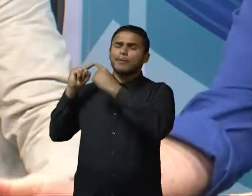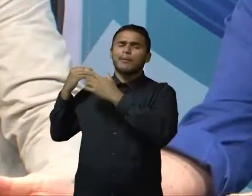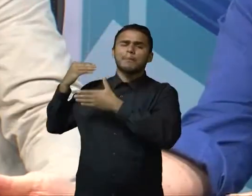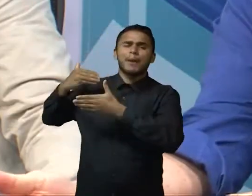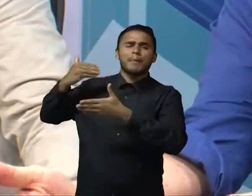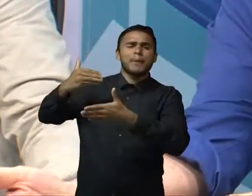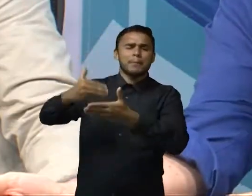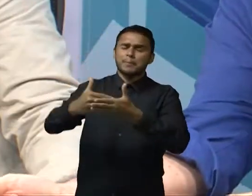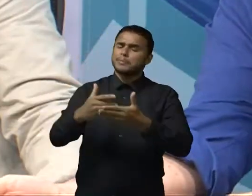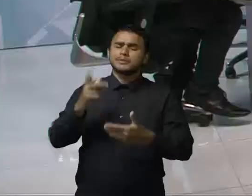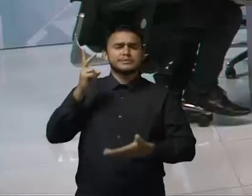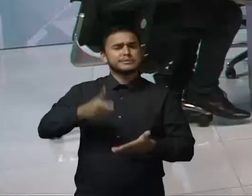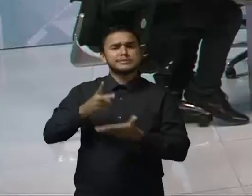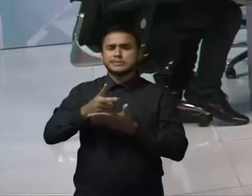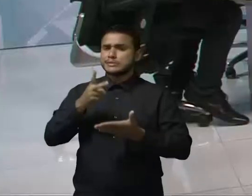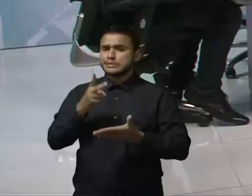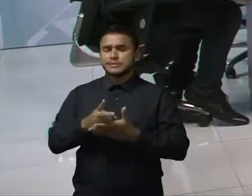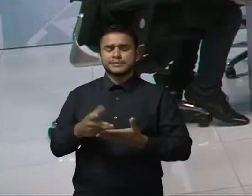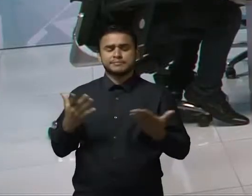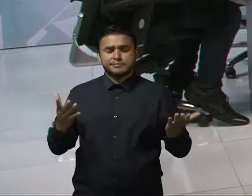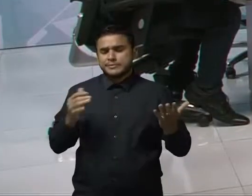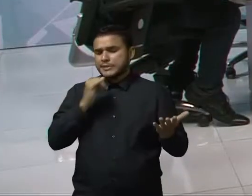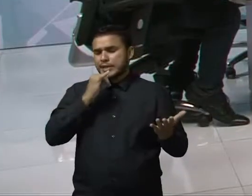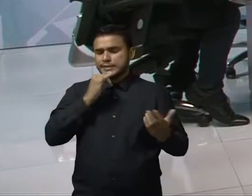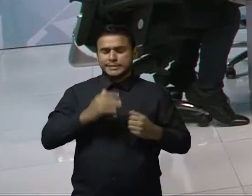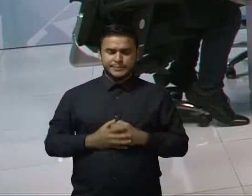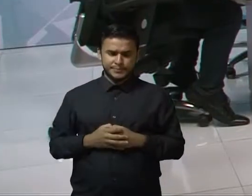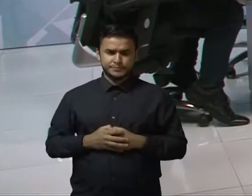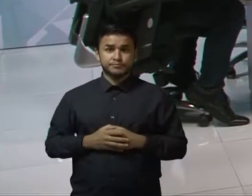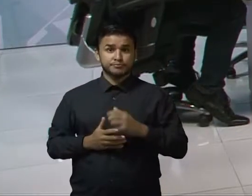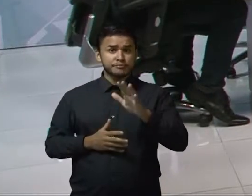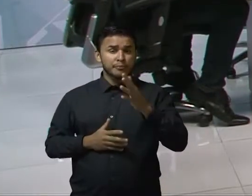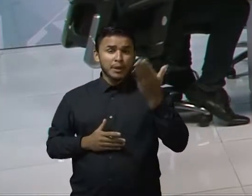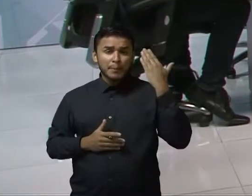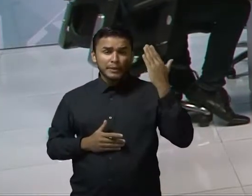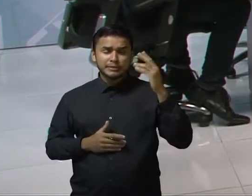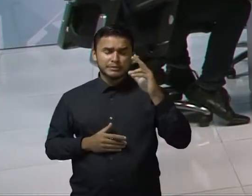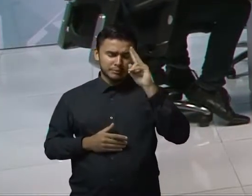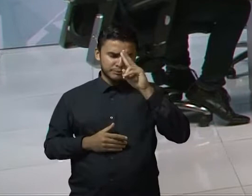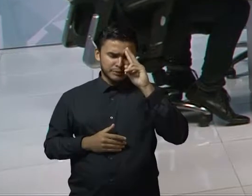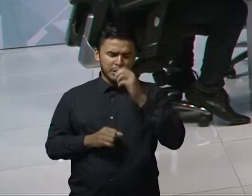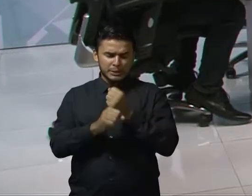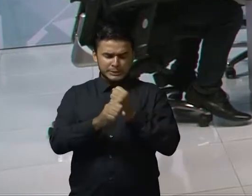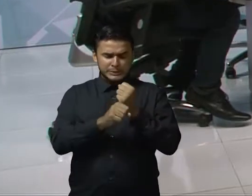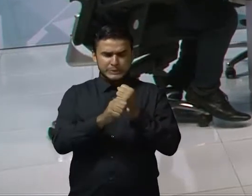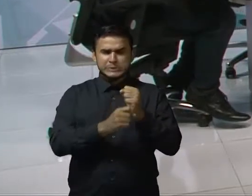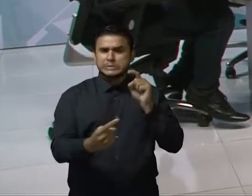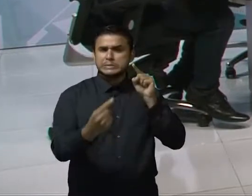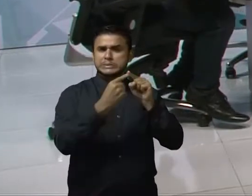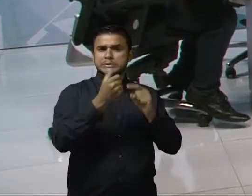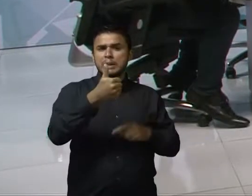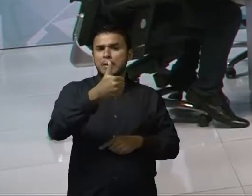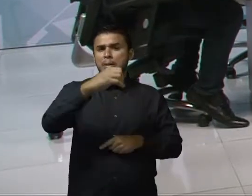à margem, até fisicamente, né? A gente pode voltar à década de 60, no Brasil, onde os presídios eram nos centros